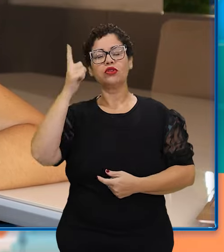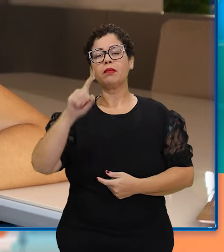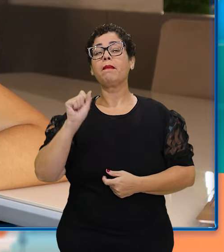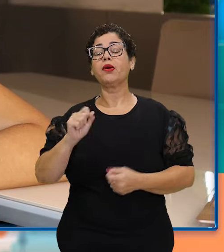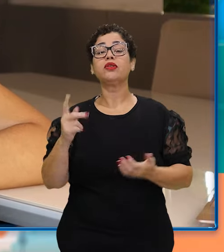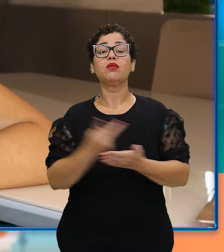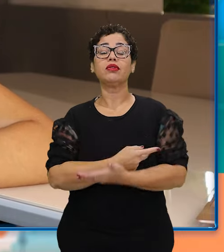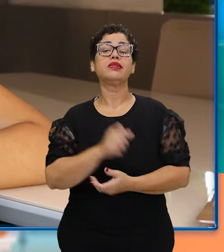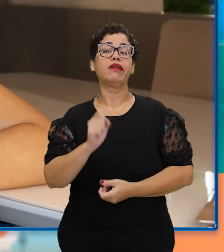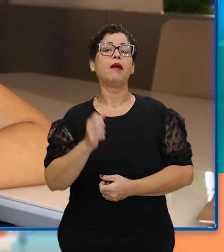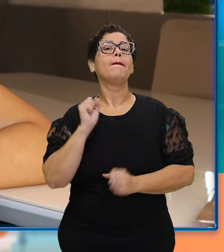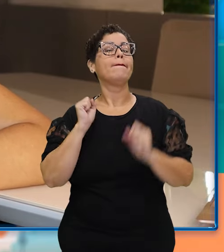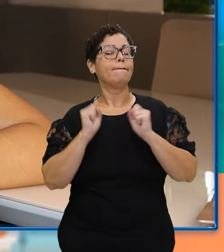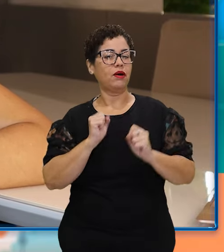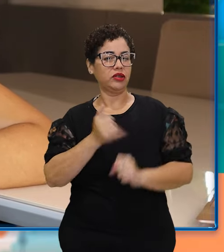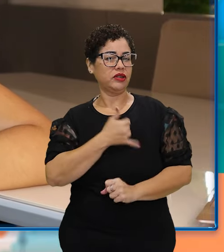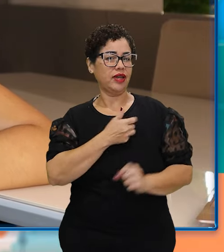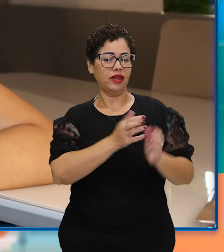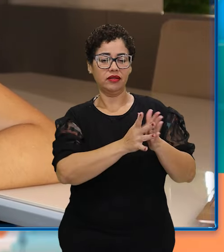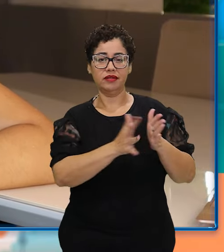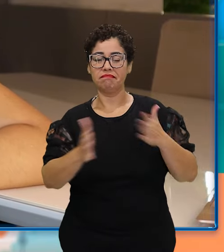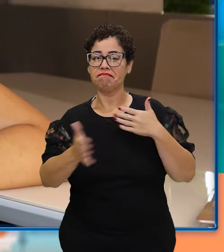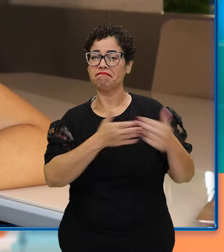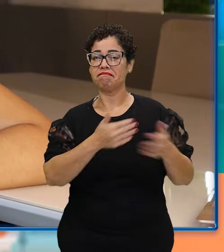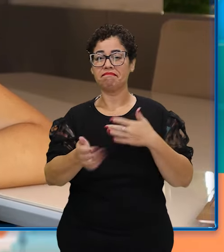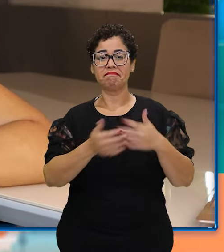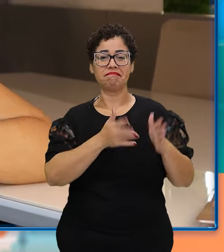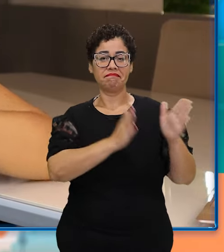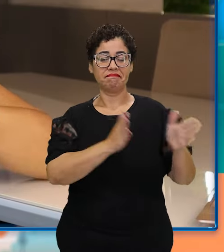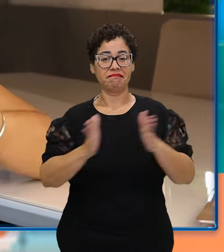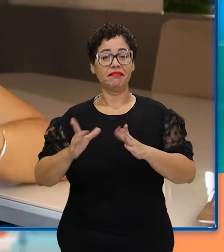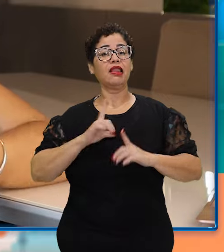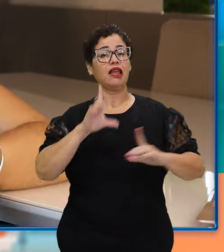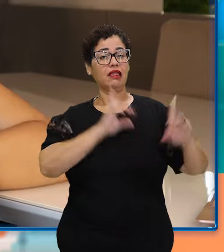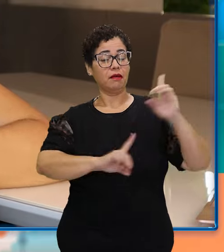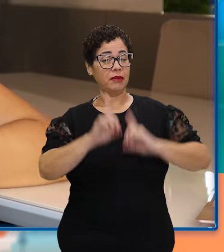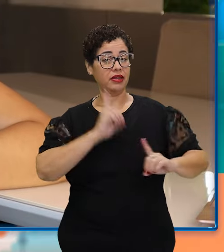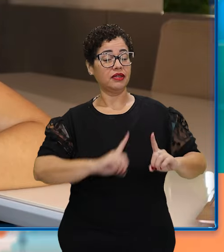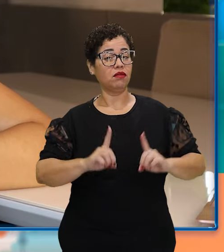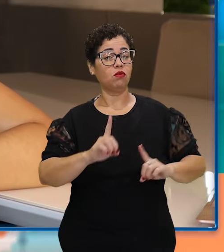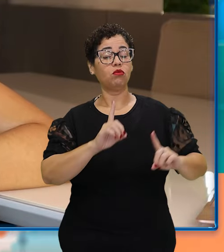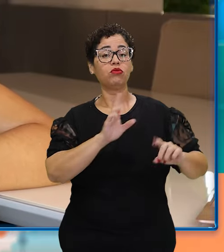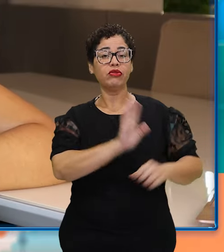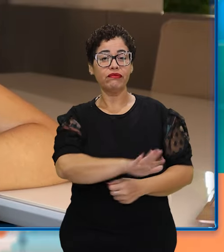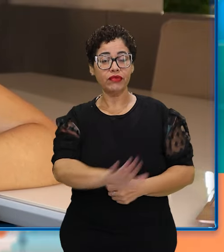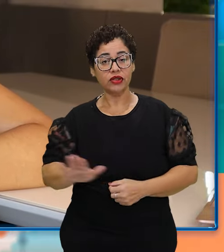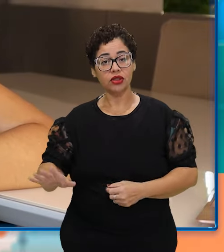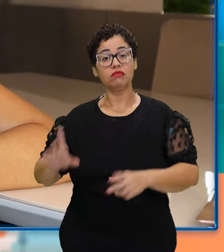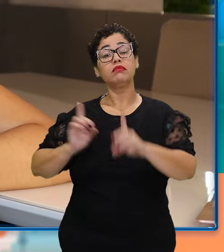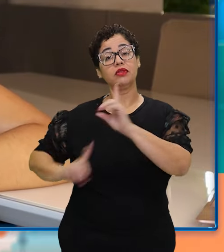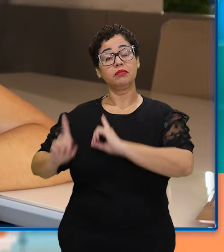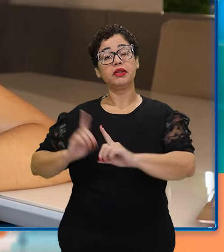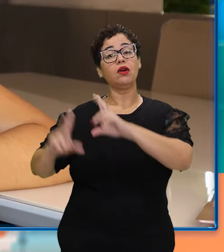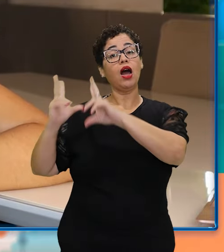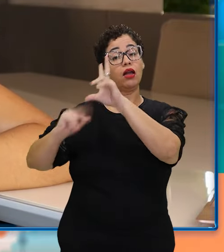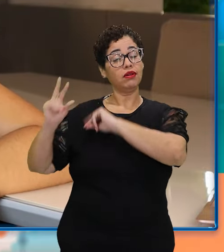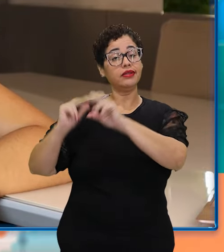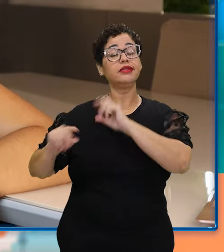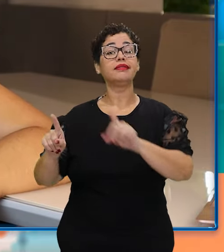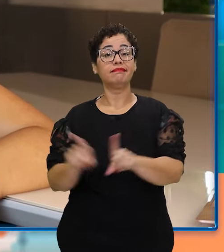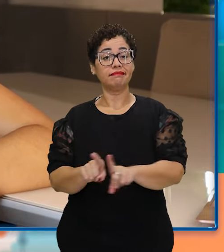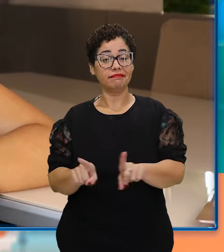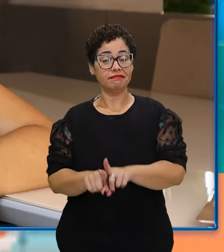pode ocorrer em diferentes faixas etárias, ou seja, nós temos a depressão infantil e também a depressão que acomete